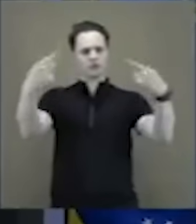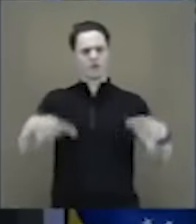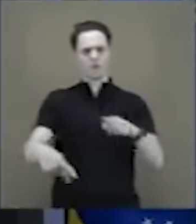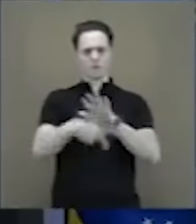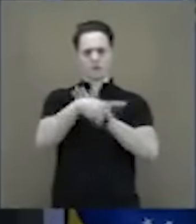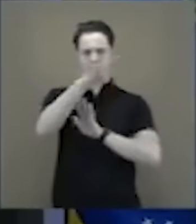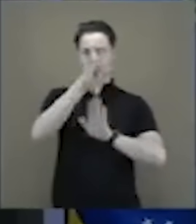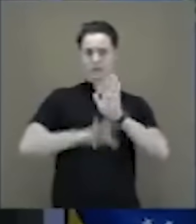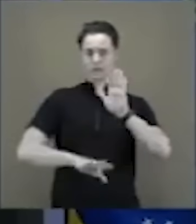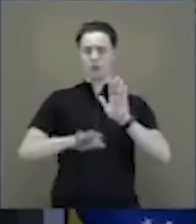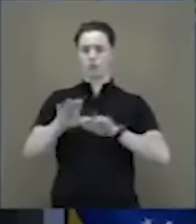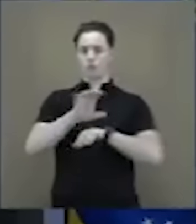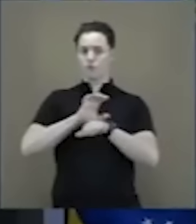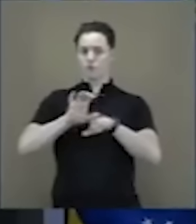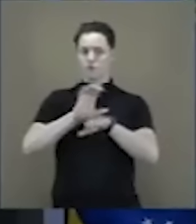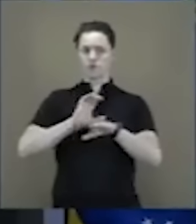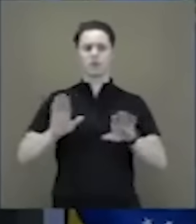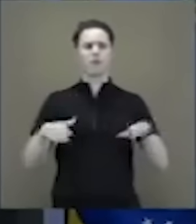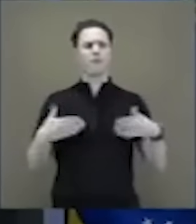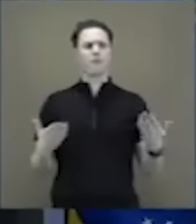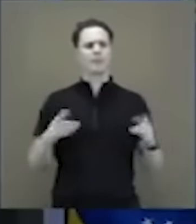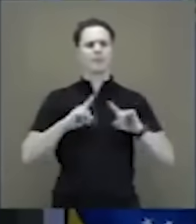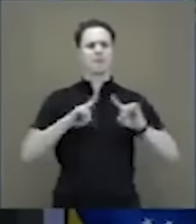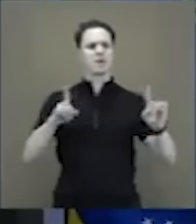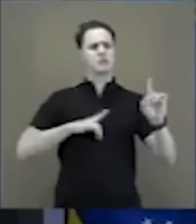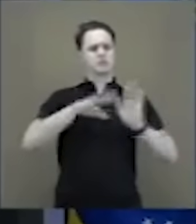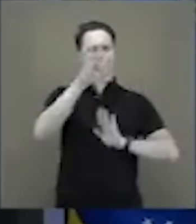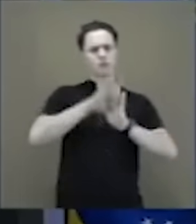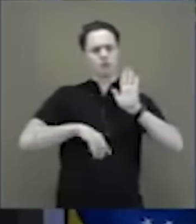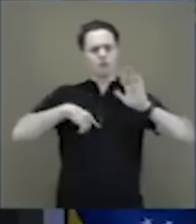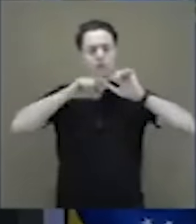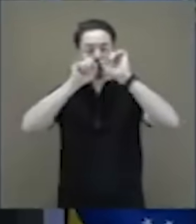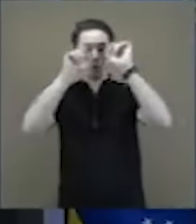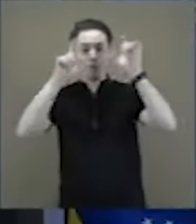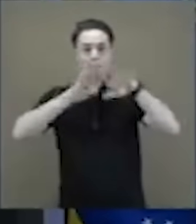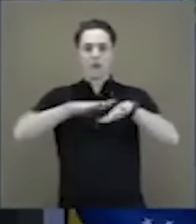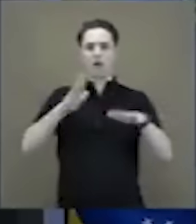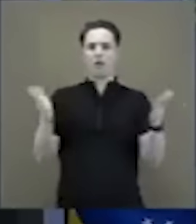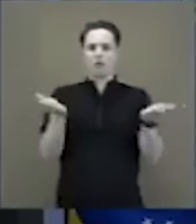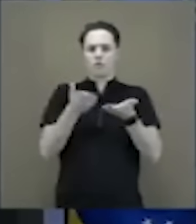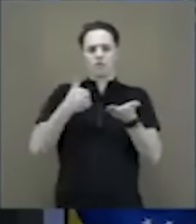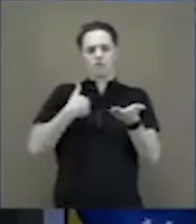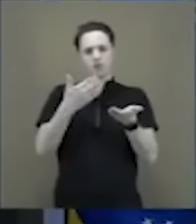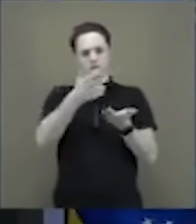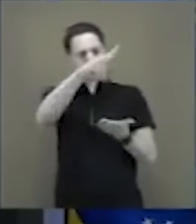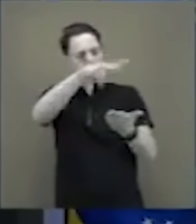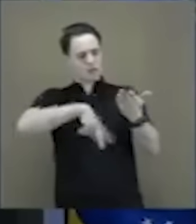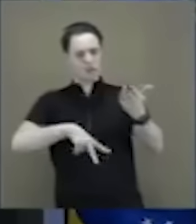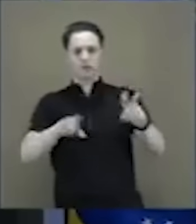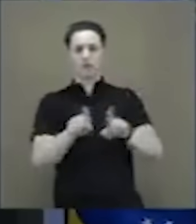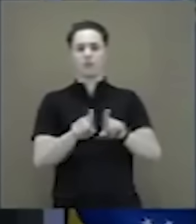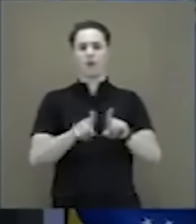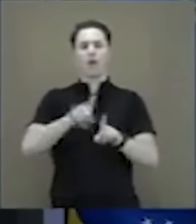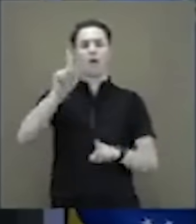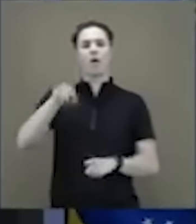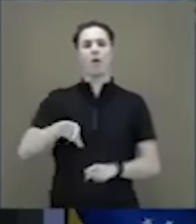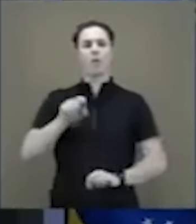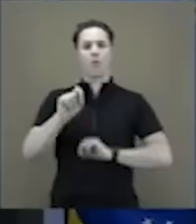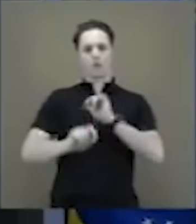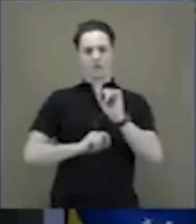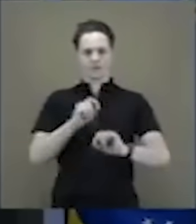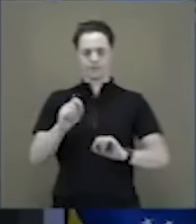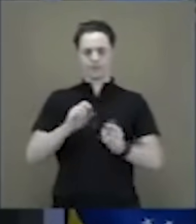texto constitucional. Mas o texto que mais me chamou a atenção, e eu queria ler esse texto, senhor presidente, é